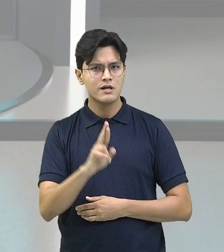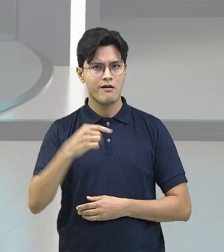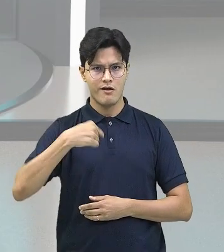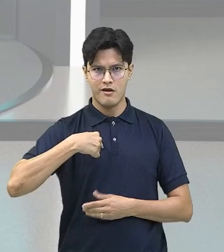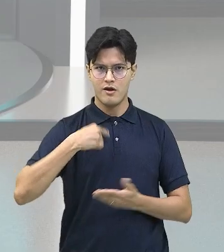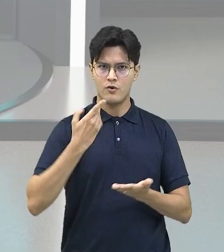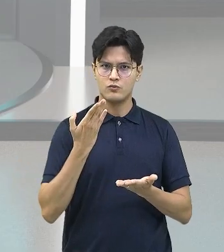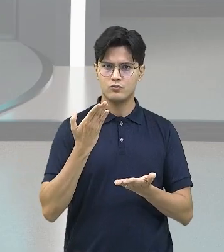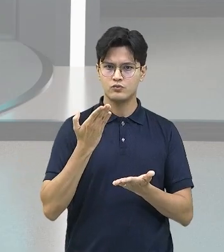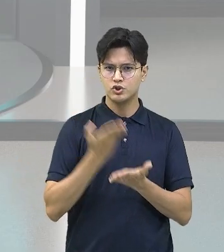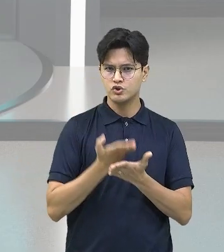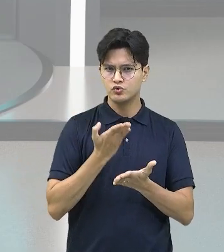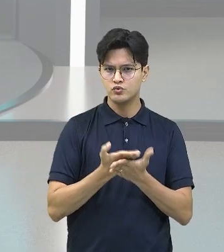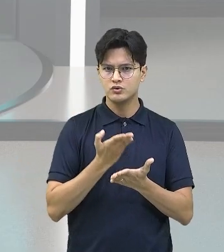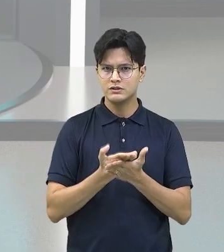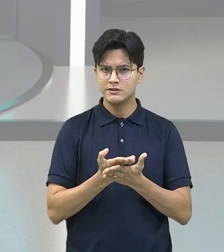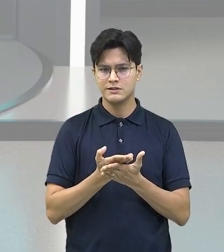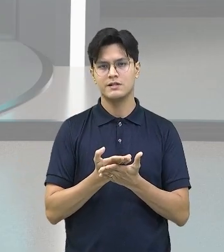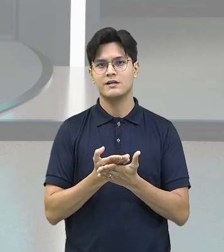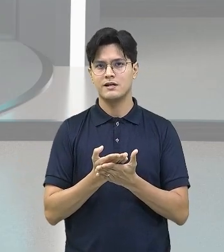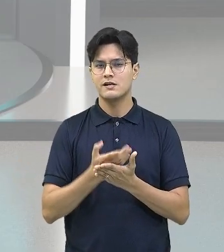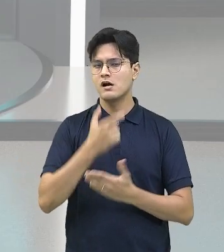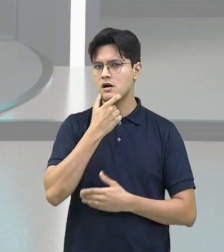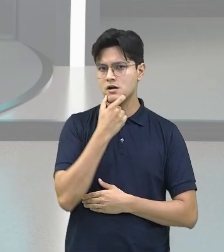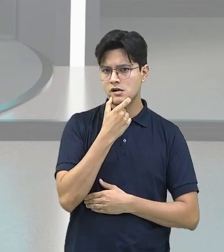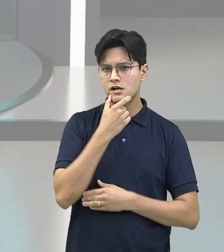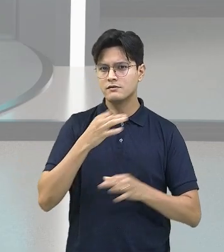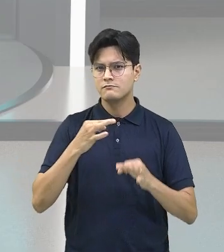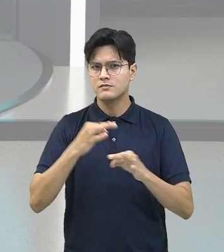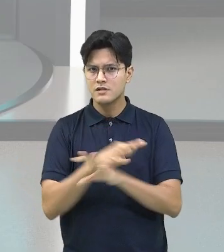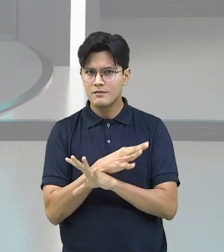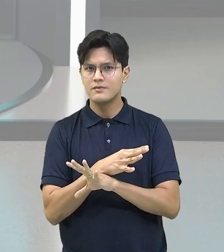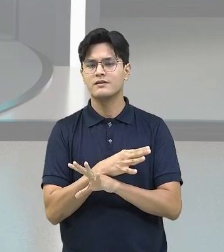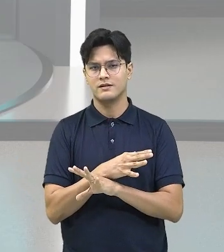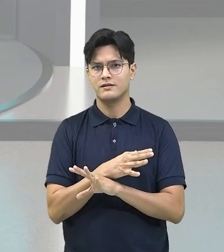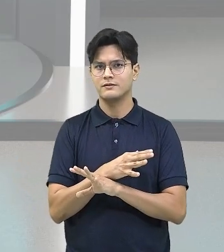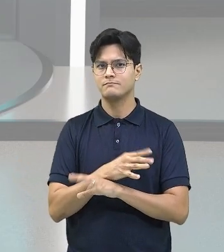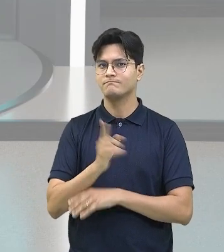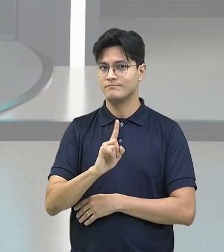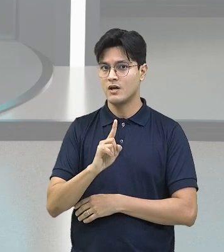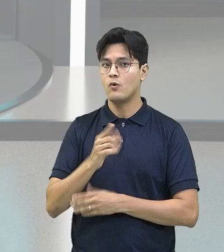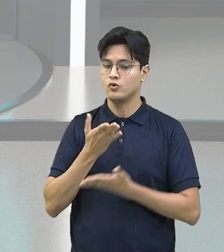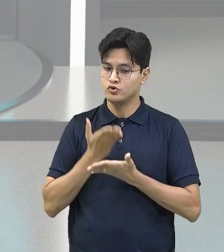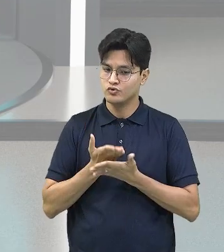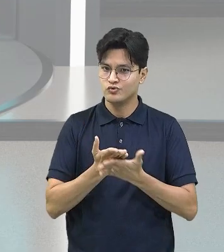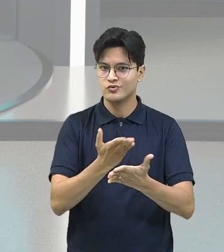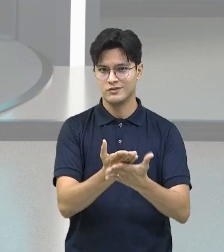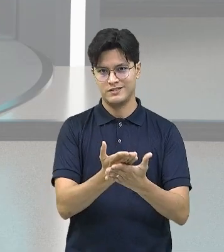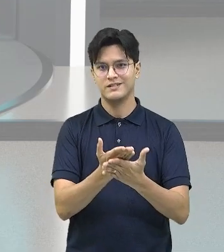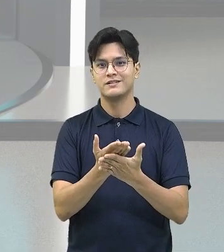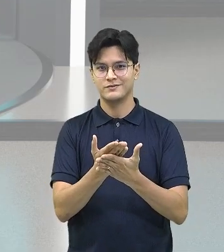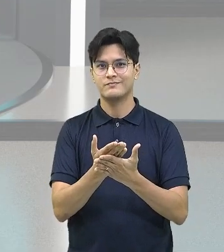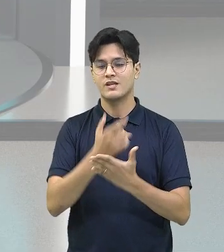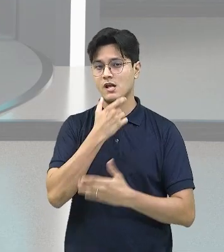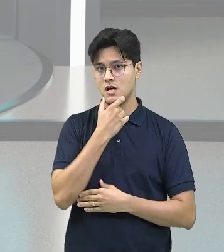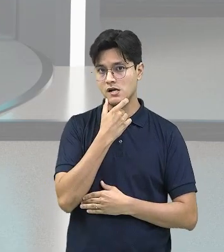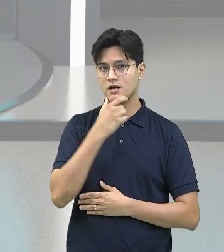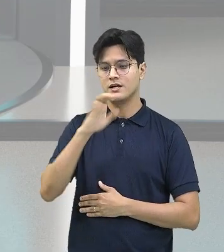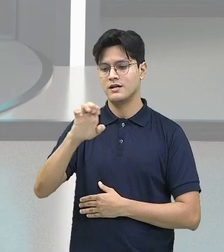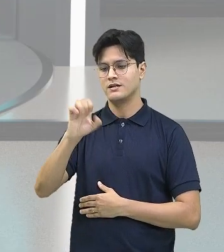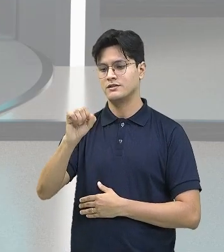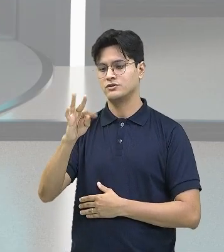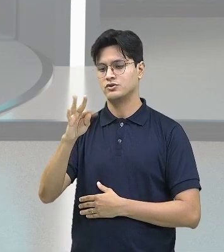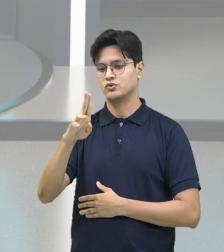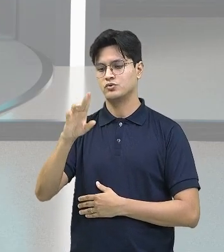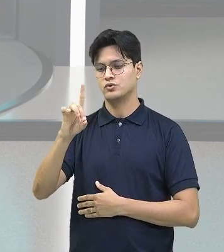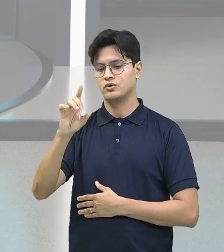estava estudando inglês. É um sentido de progresso, de contínuo. É uma outra forma do passado. Então, vamos ver um